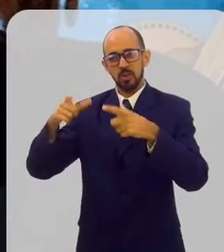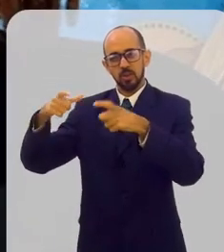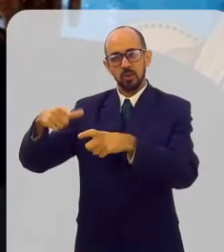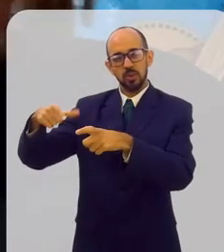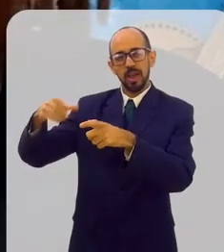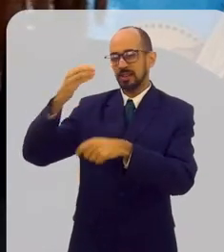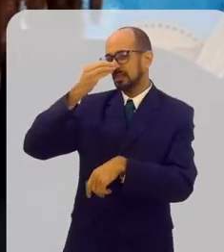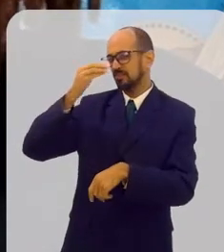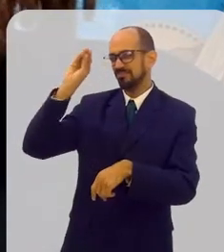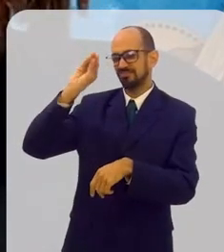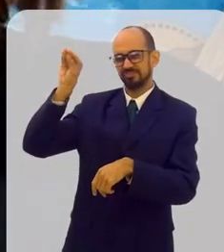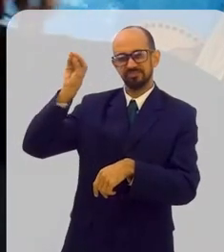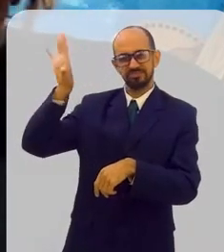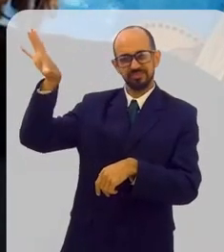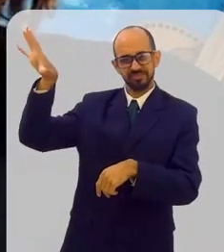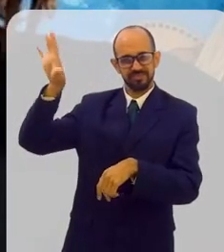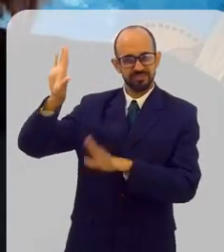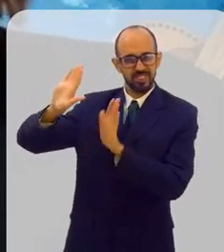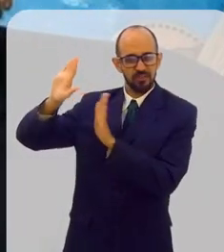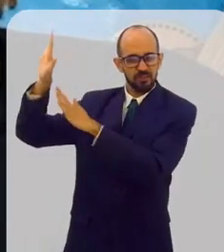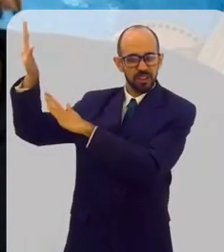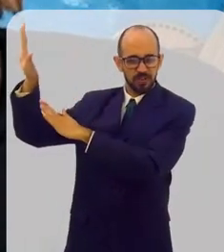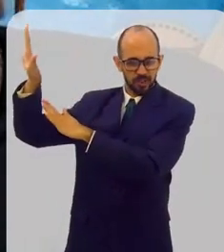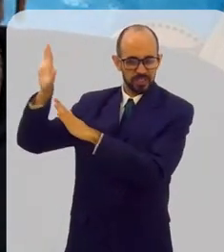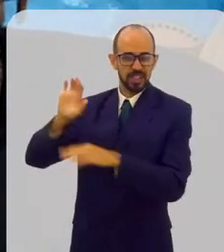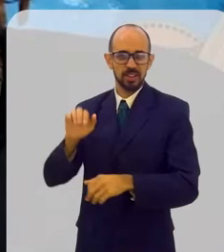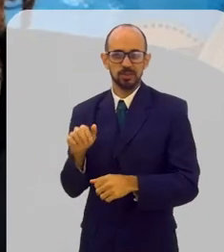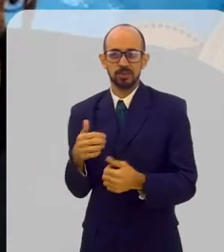Que é o lugar de deixar ele afastado, né?